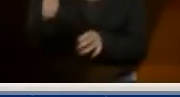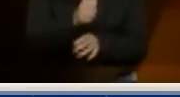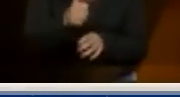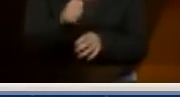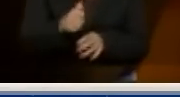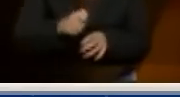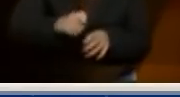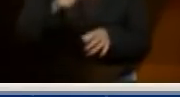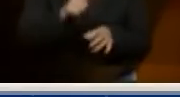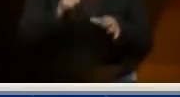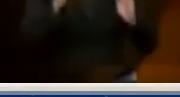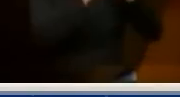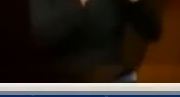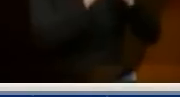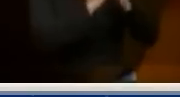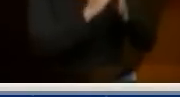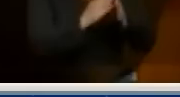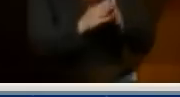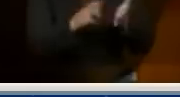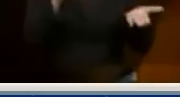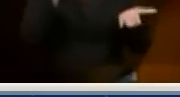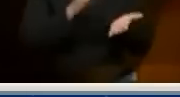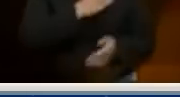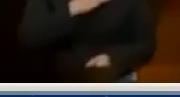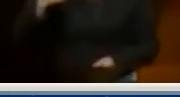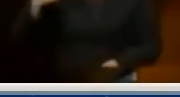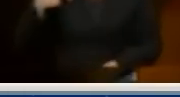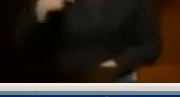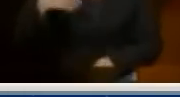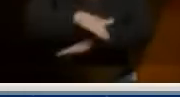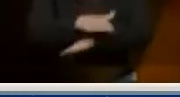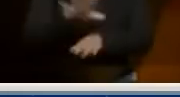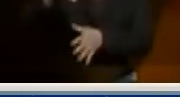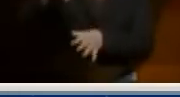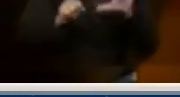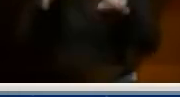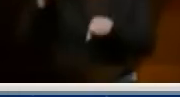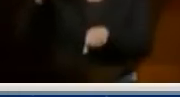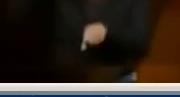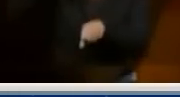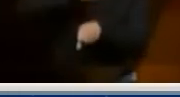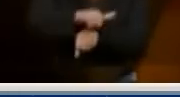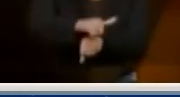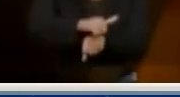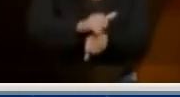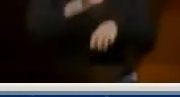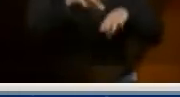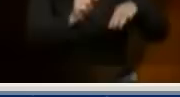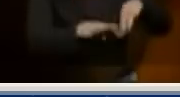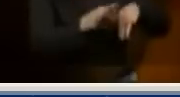estava é nesta neste arrastão de censura que agradava que